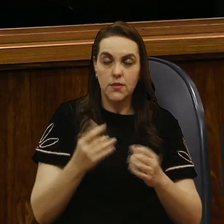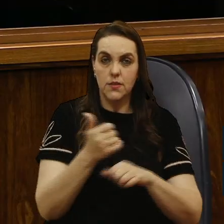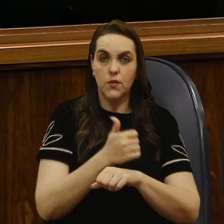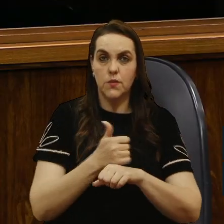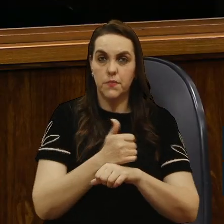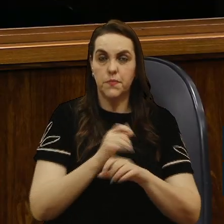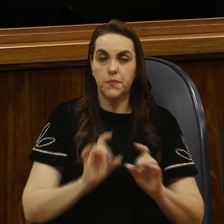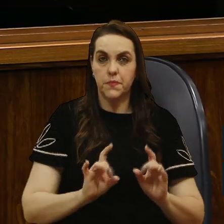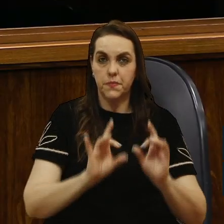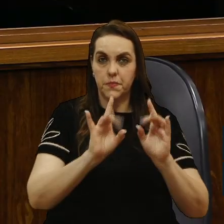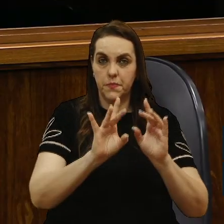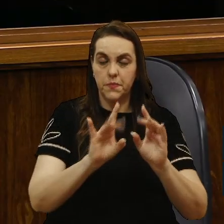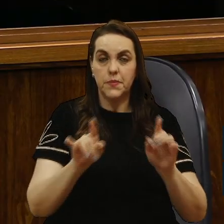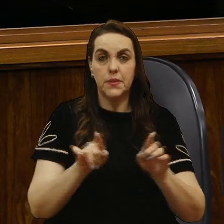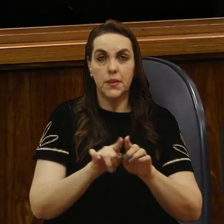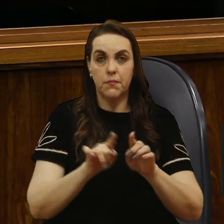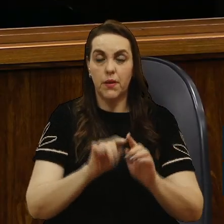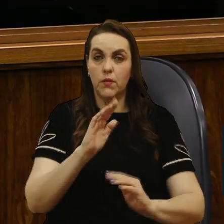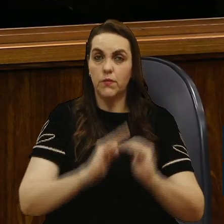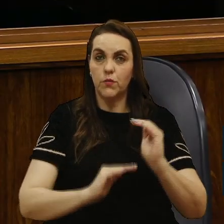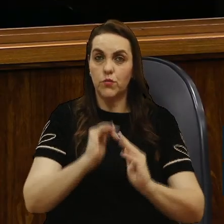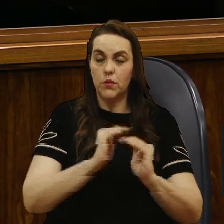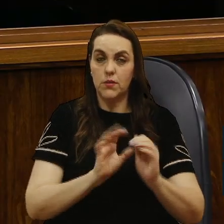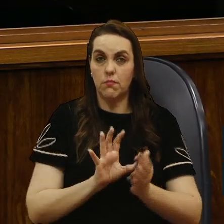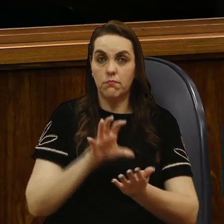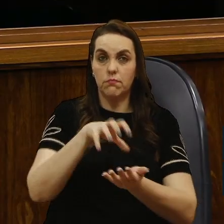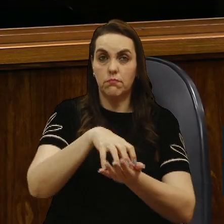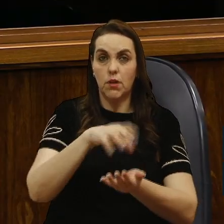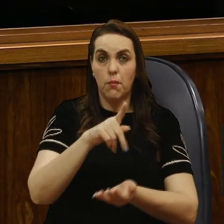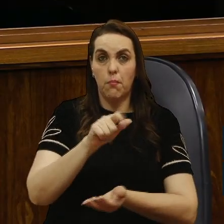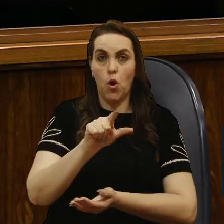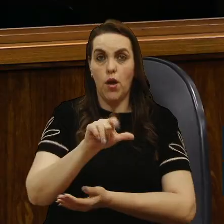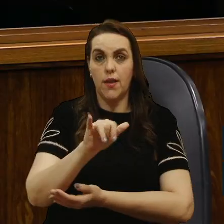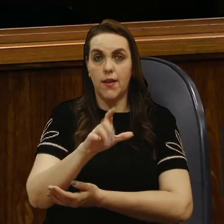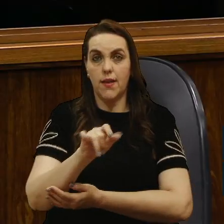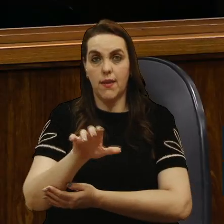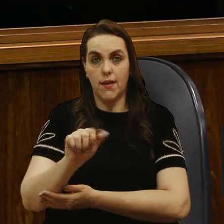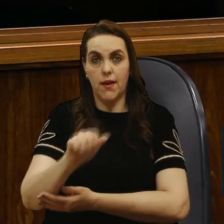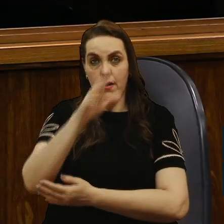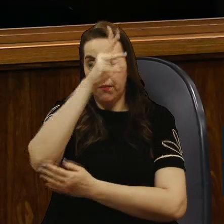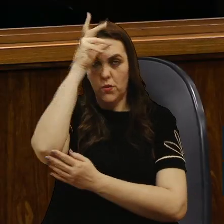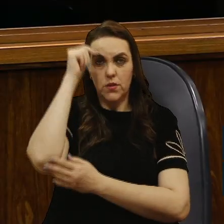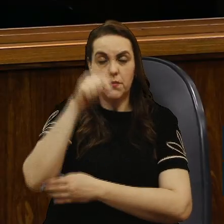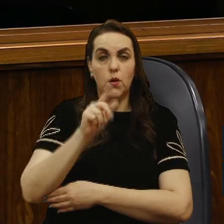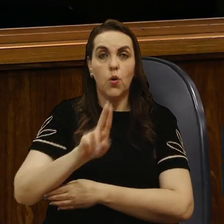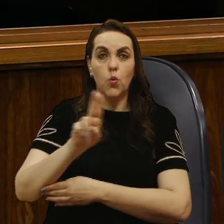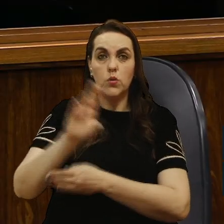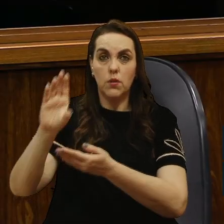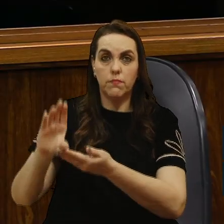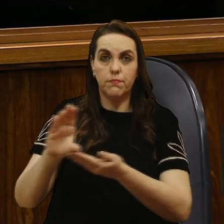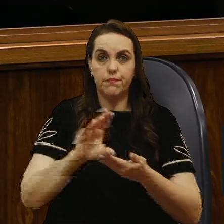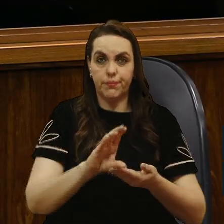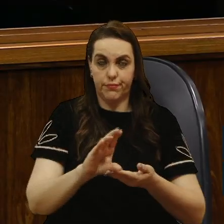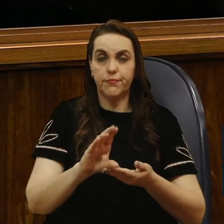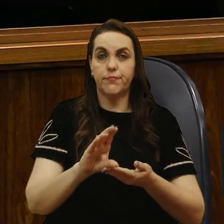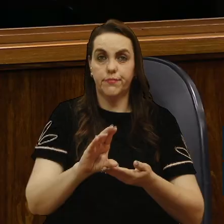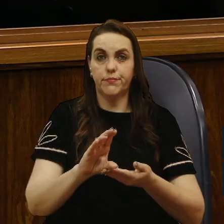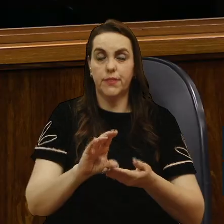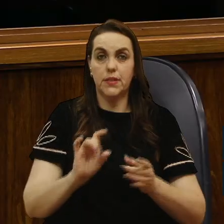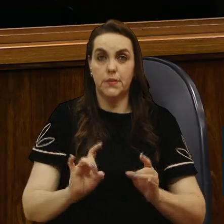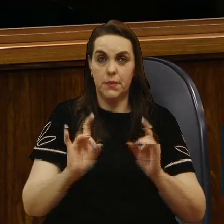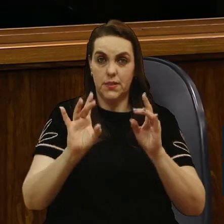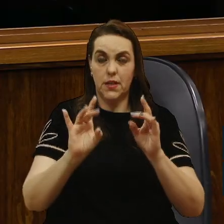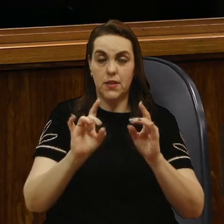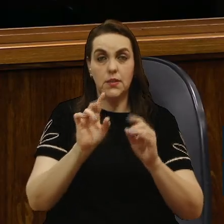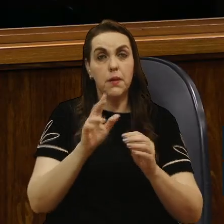especializada, mediante a construção de uma policlínica municipal com a utilização de recursos extraordinários,